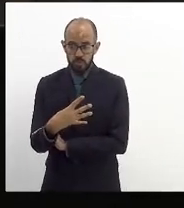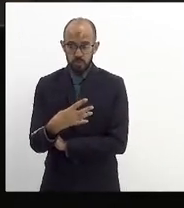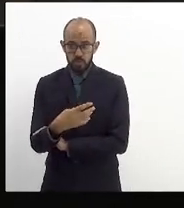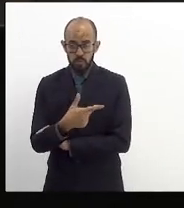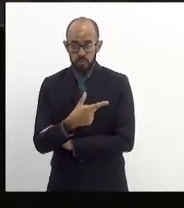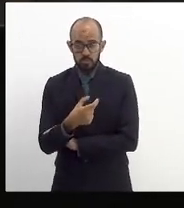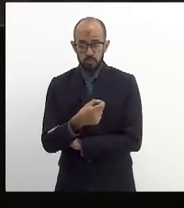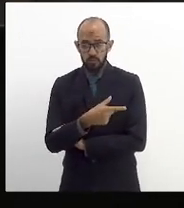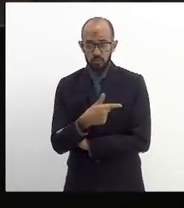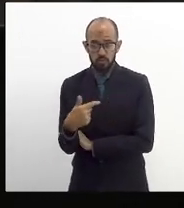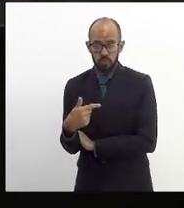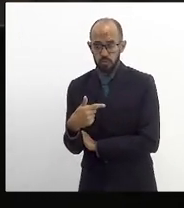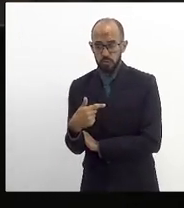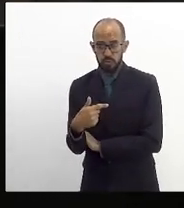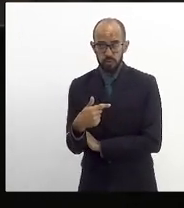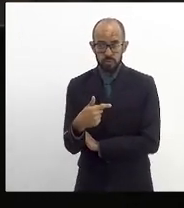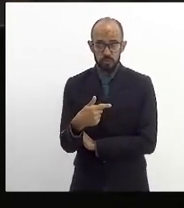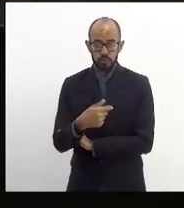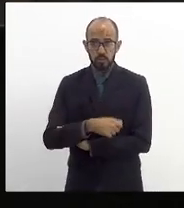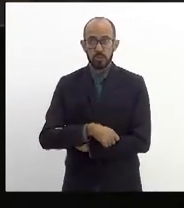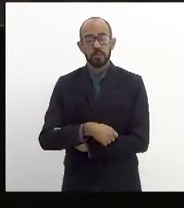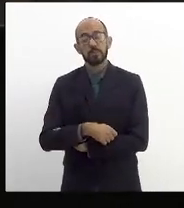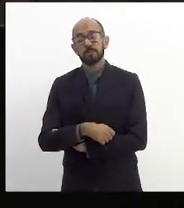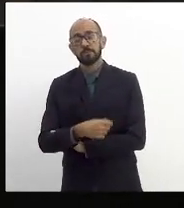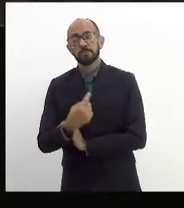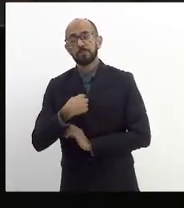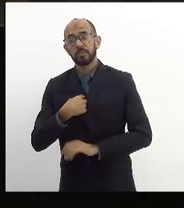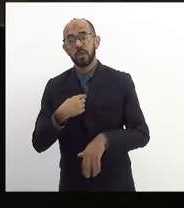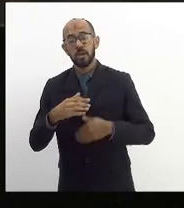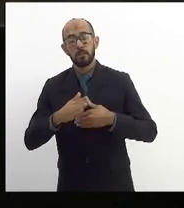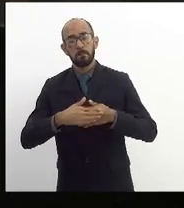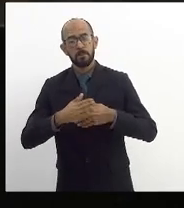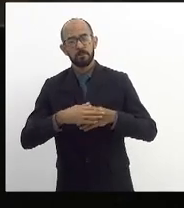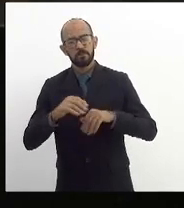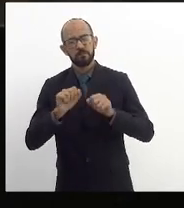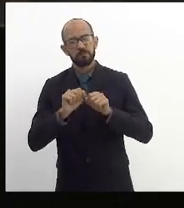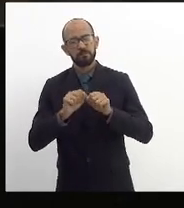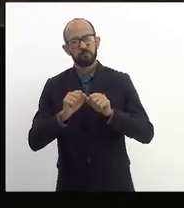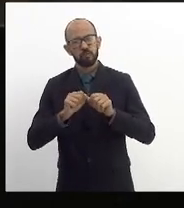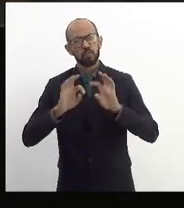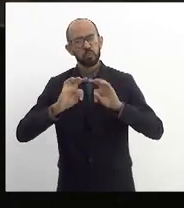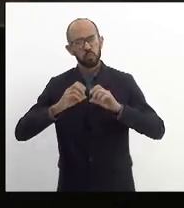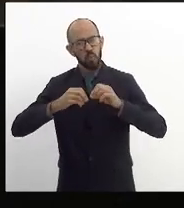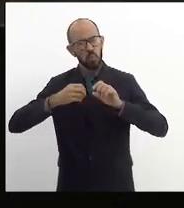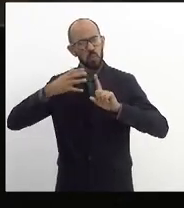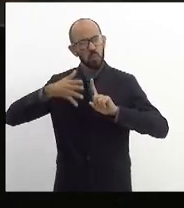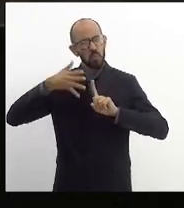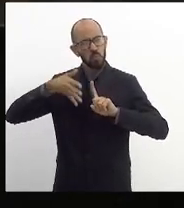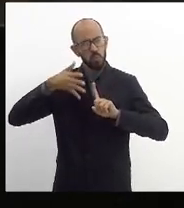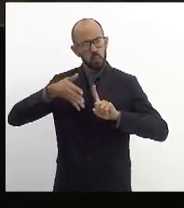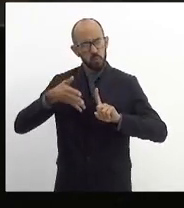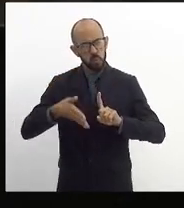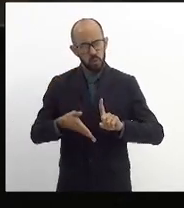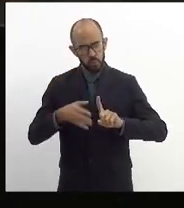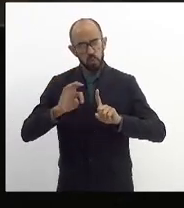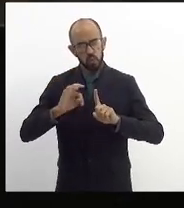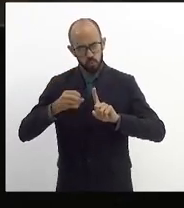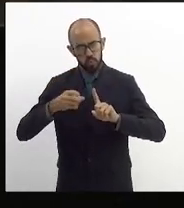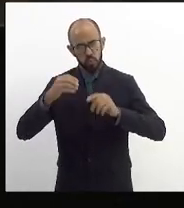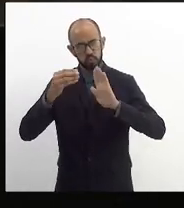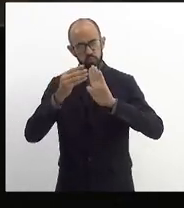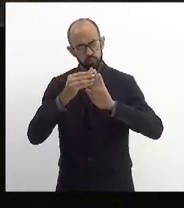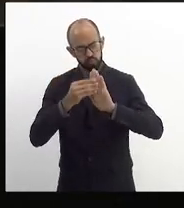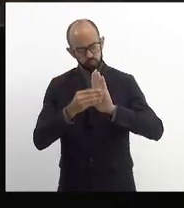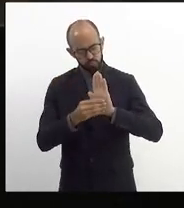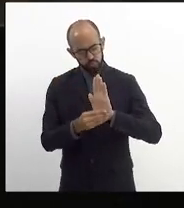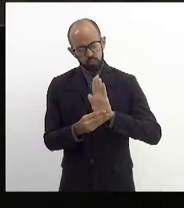que eu faço dia Dezenove de abril de 2022 e que eu faço toda essa narrativa que fiz aqui mostrando